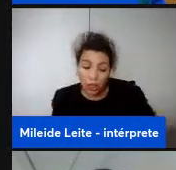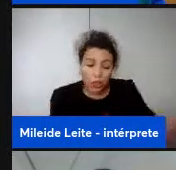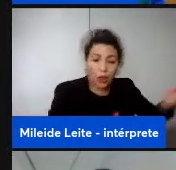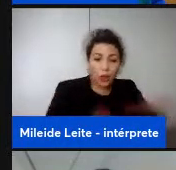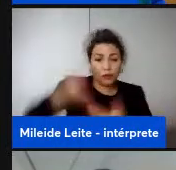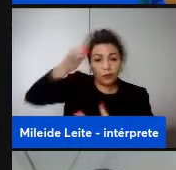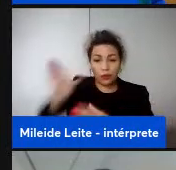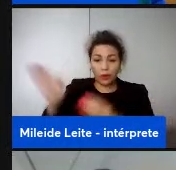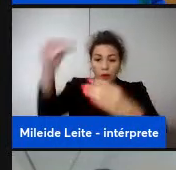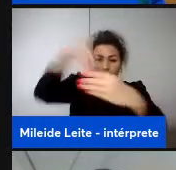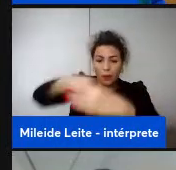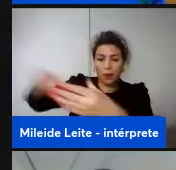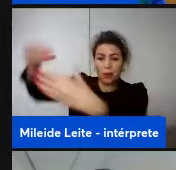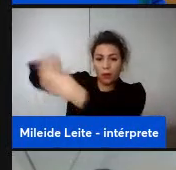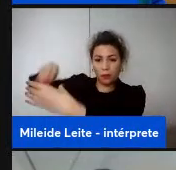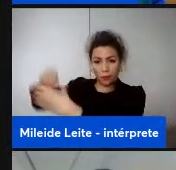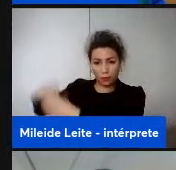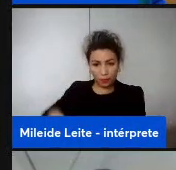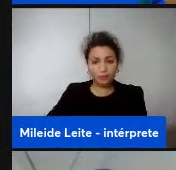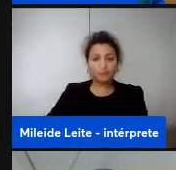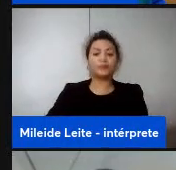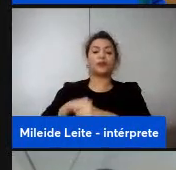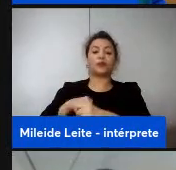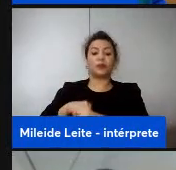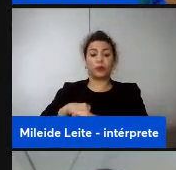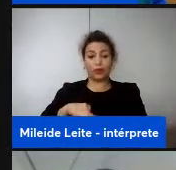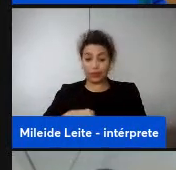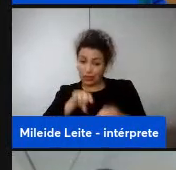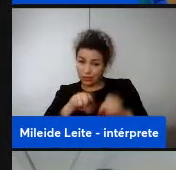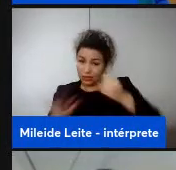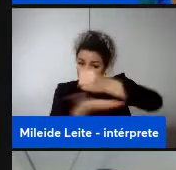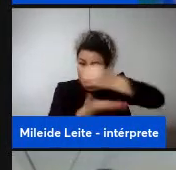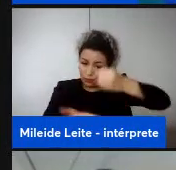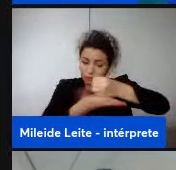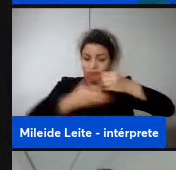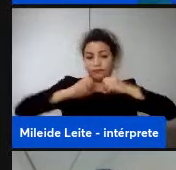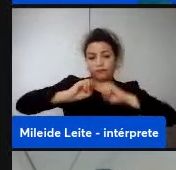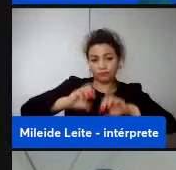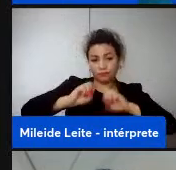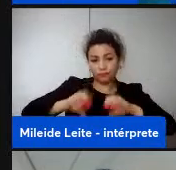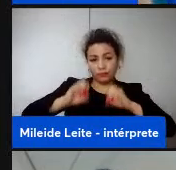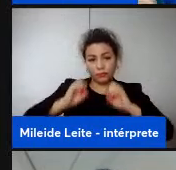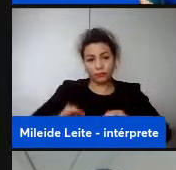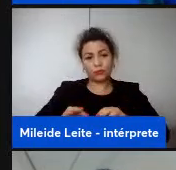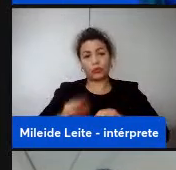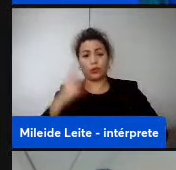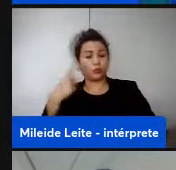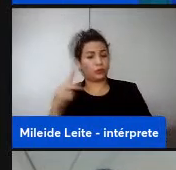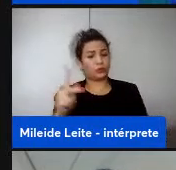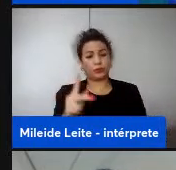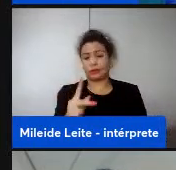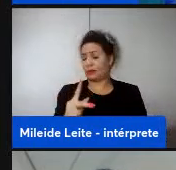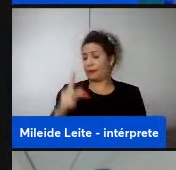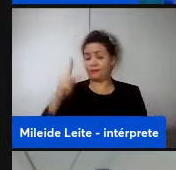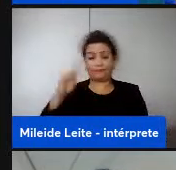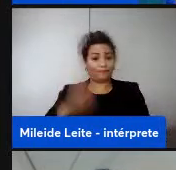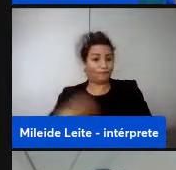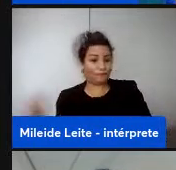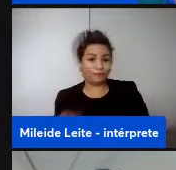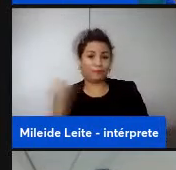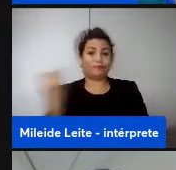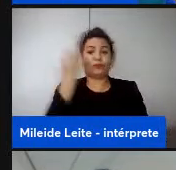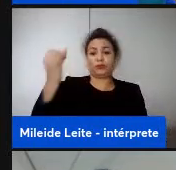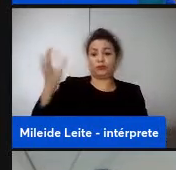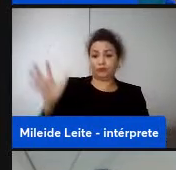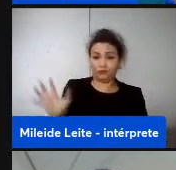serão incorporadas, sendo esse o fundamento do ensino e uma das suas maiores riquezas,